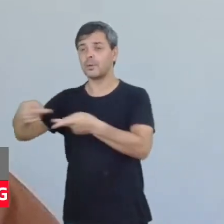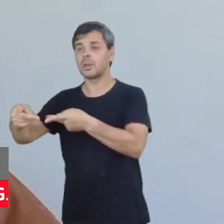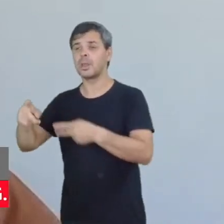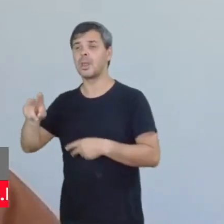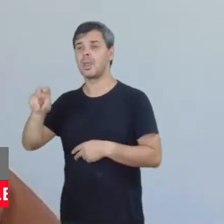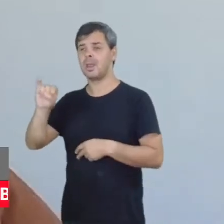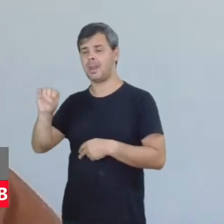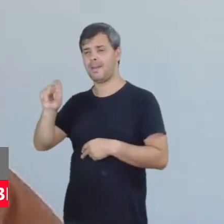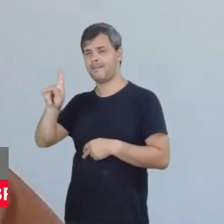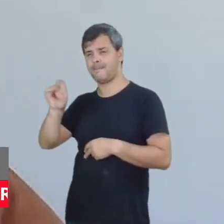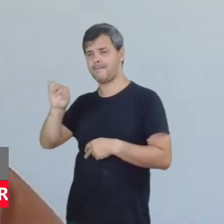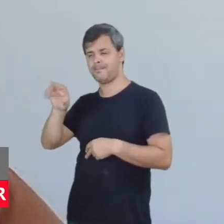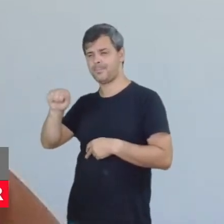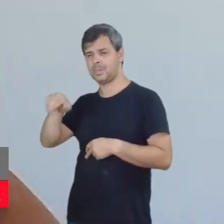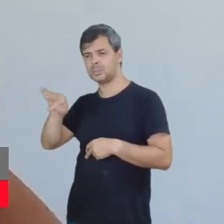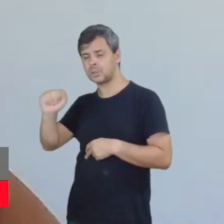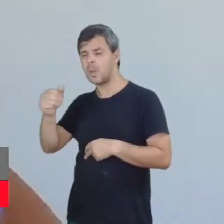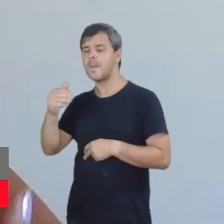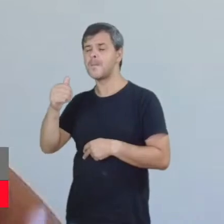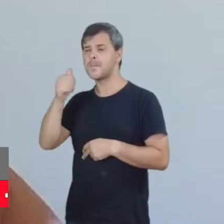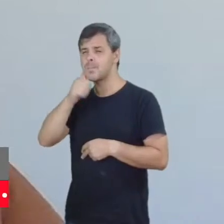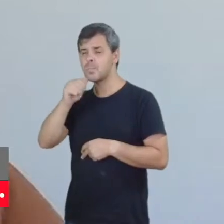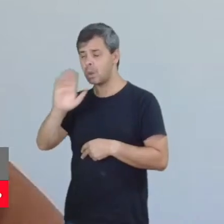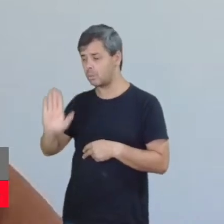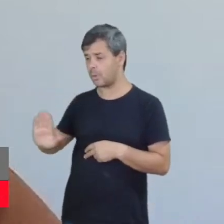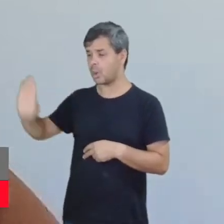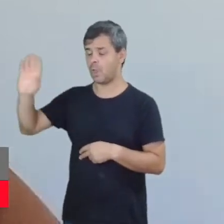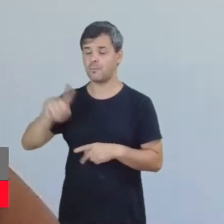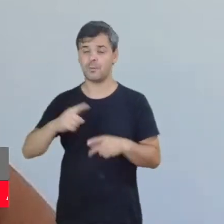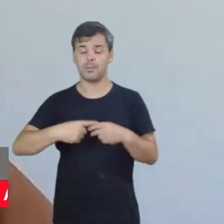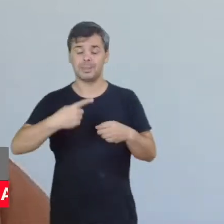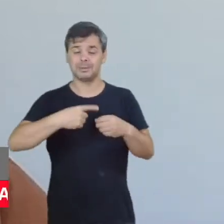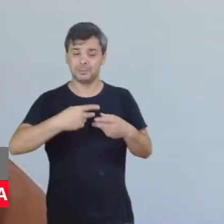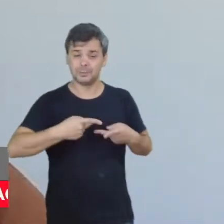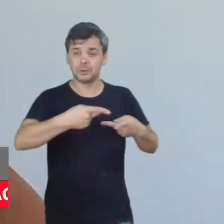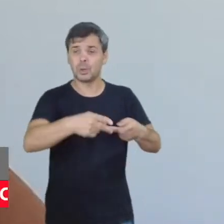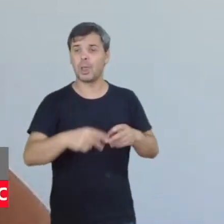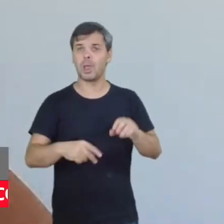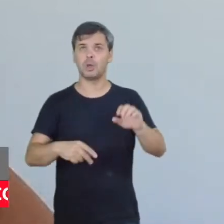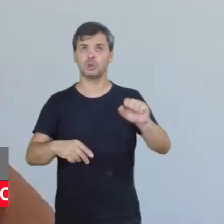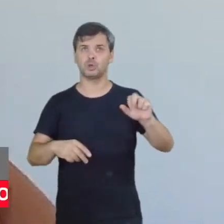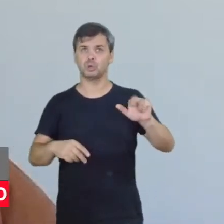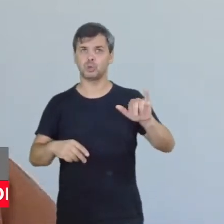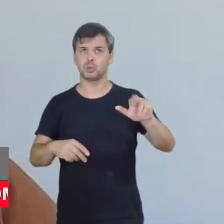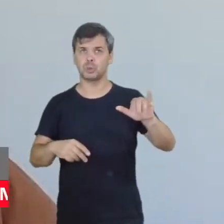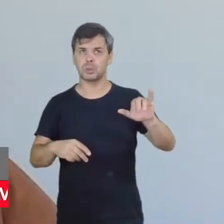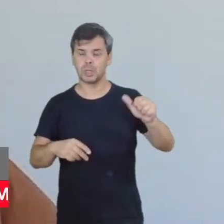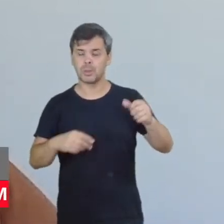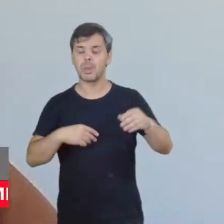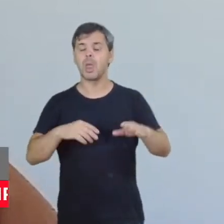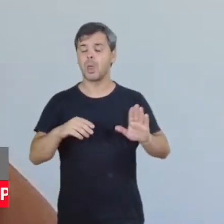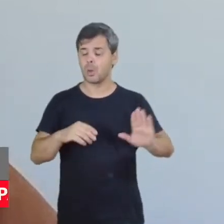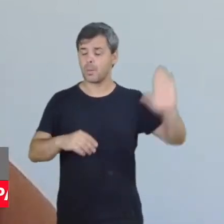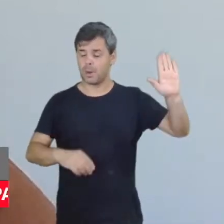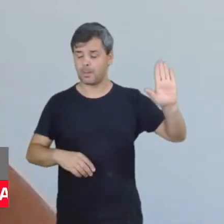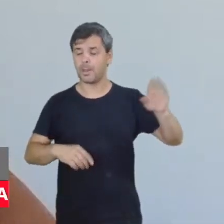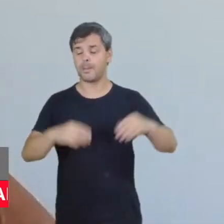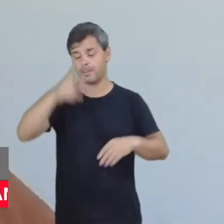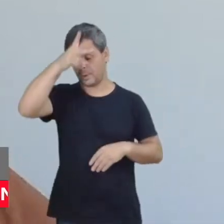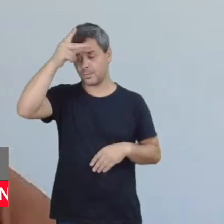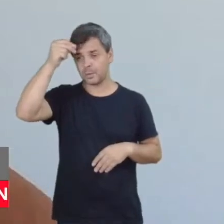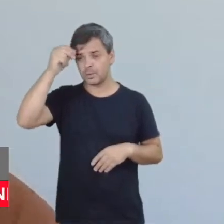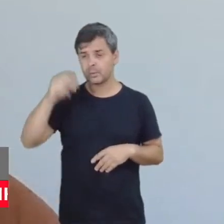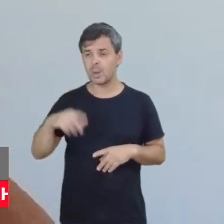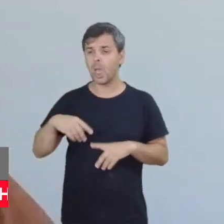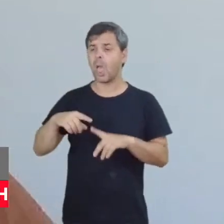nós temos mulheres candidatas. Ela foi para Araçuaí, que nós também temos mulher candidata a prefeita. Ou